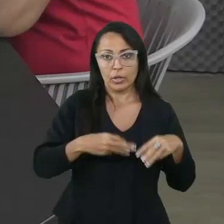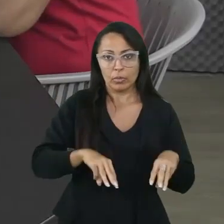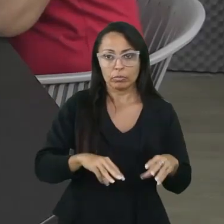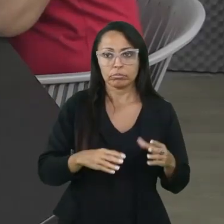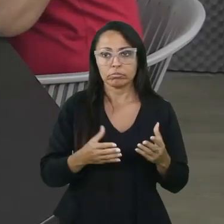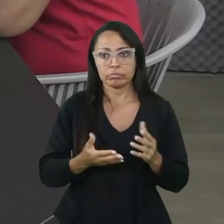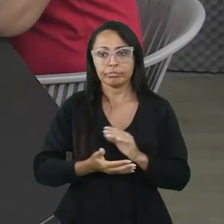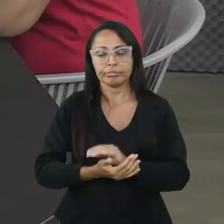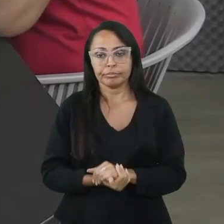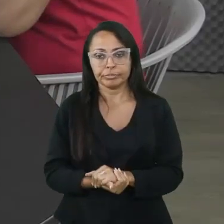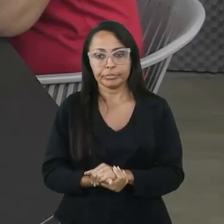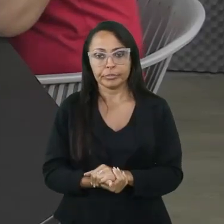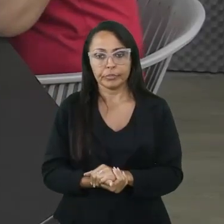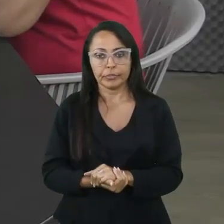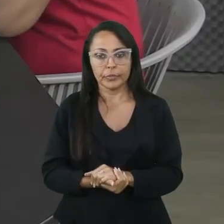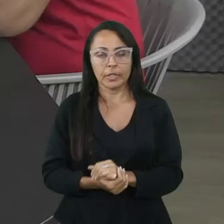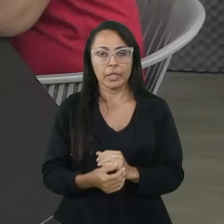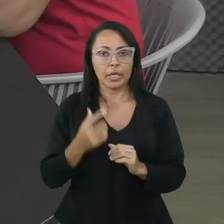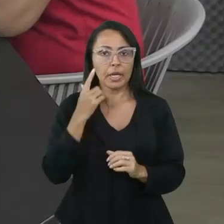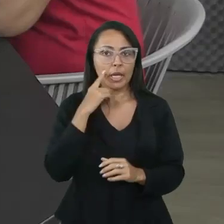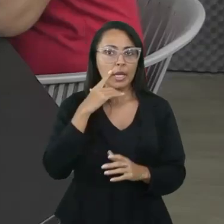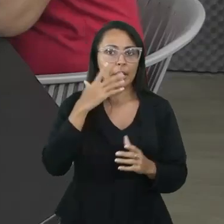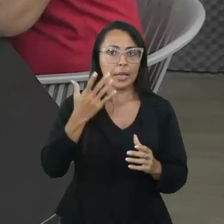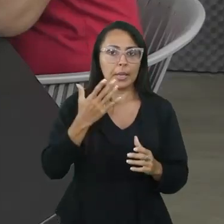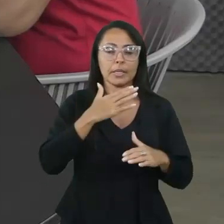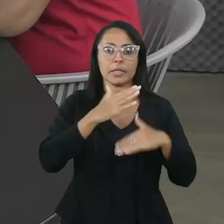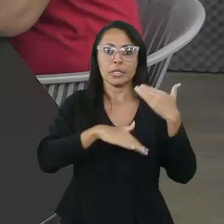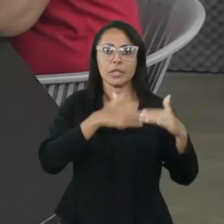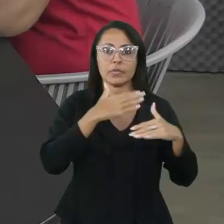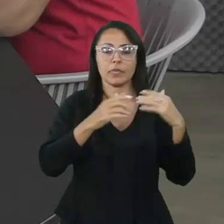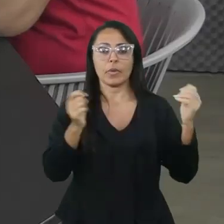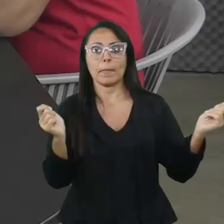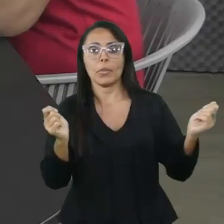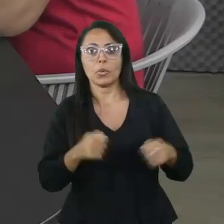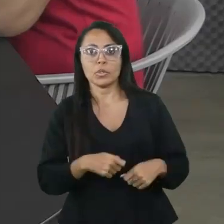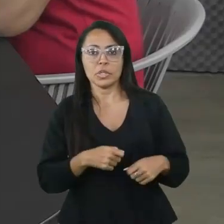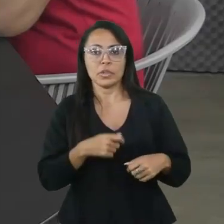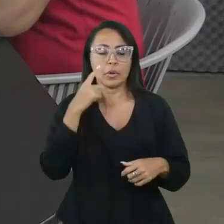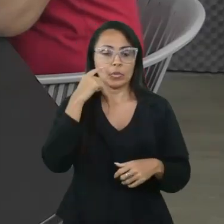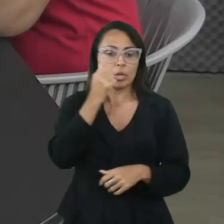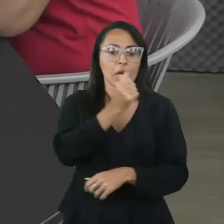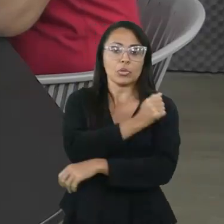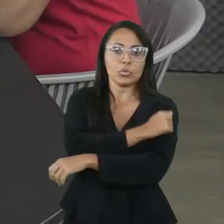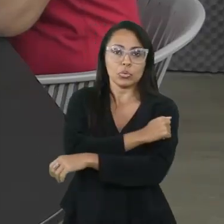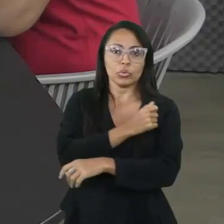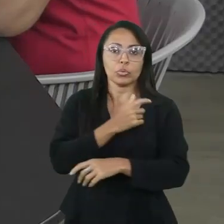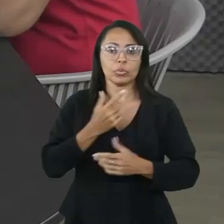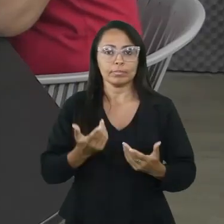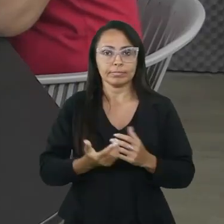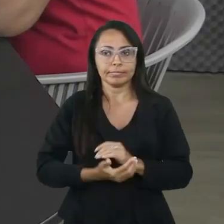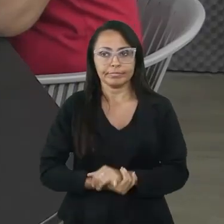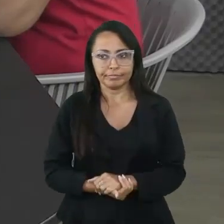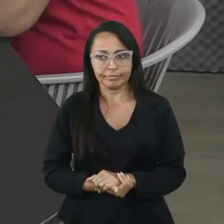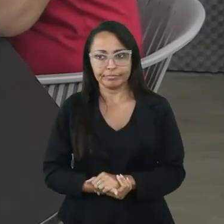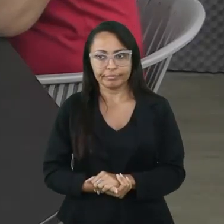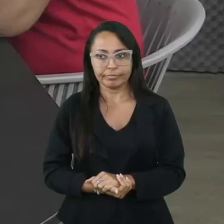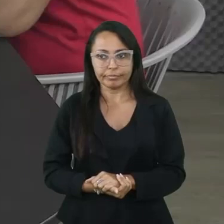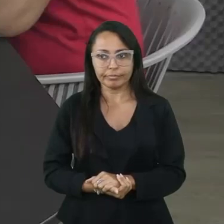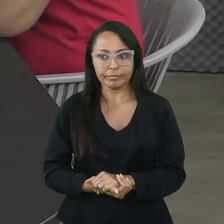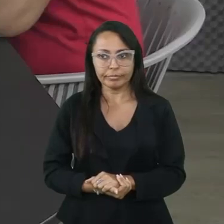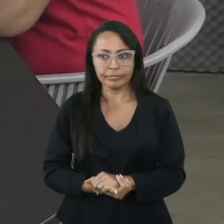é promover a melhor formação possível para os educandos, que afinal de contas é para isso que a gente está ali, né? Para